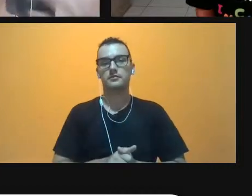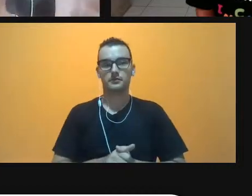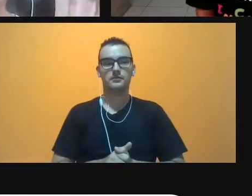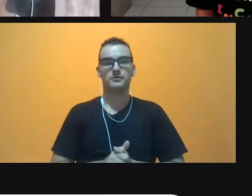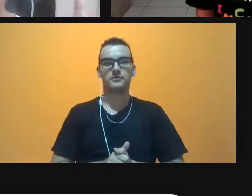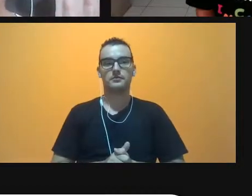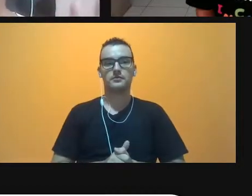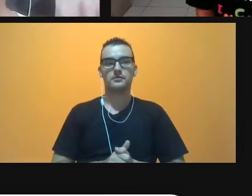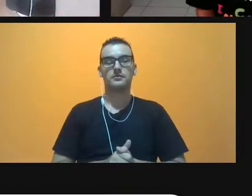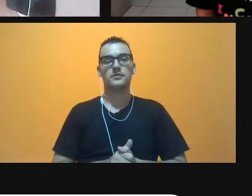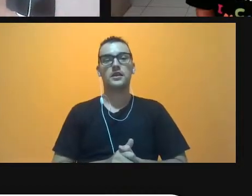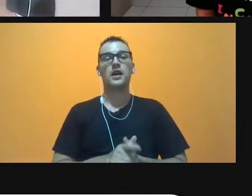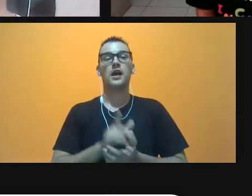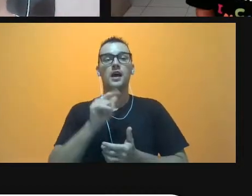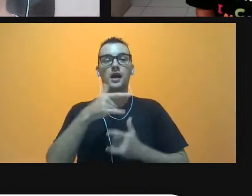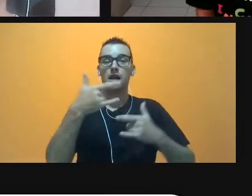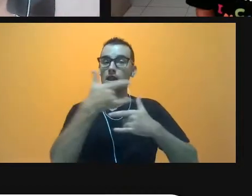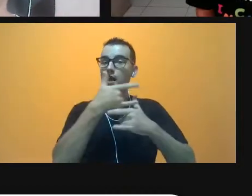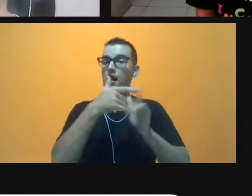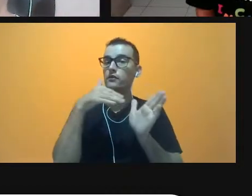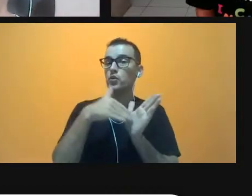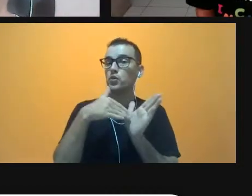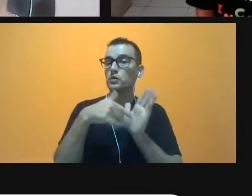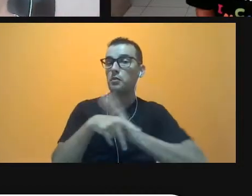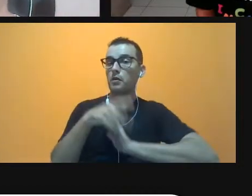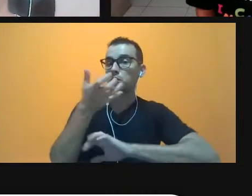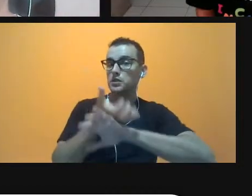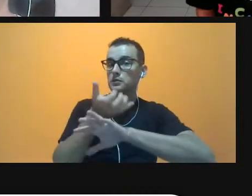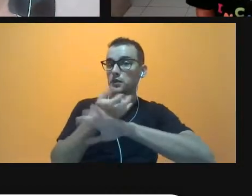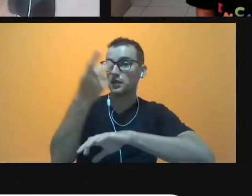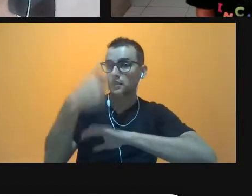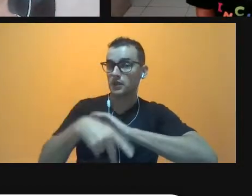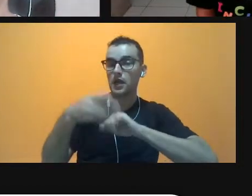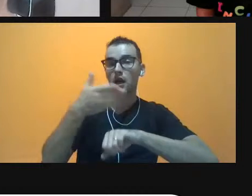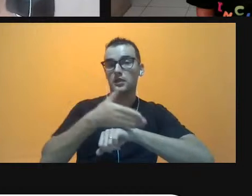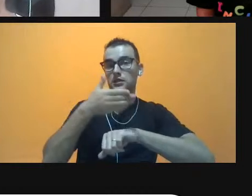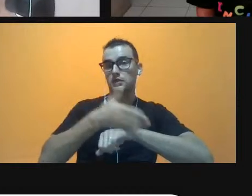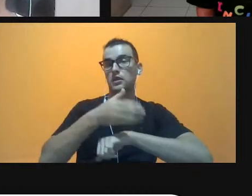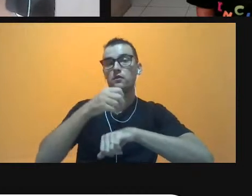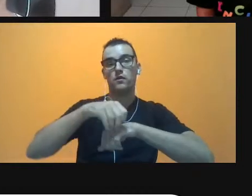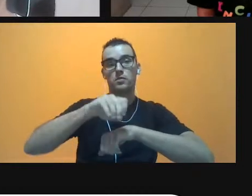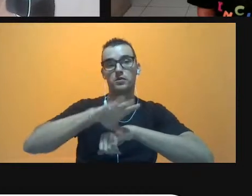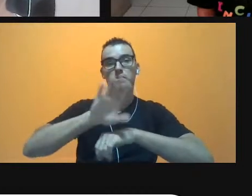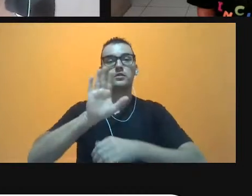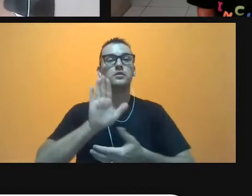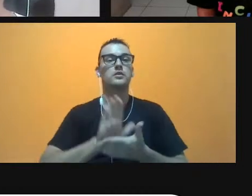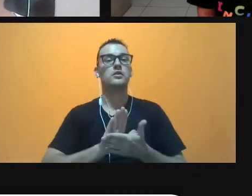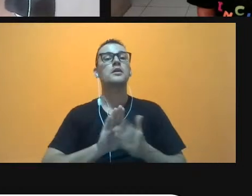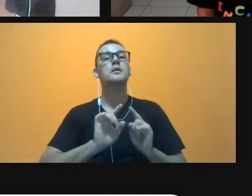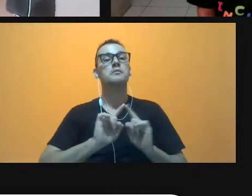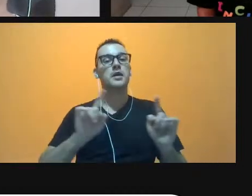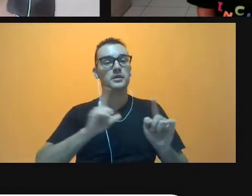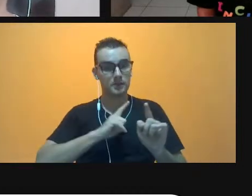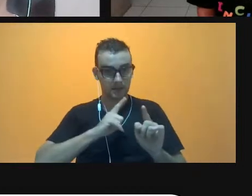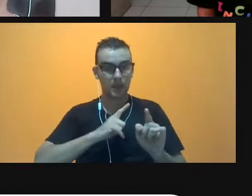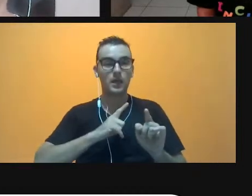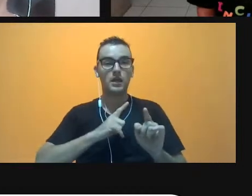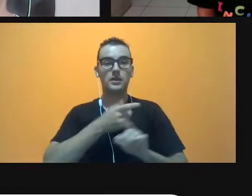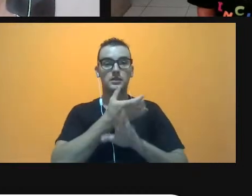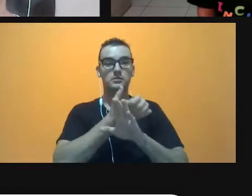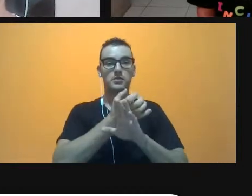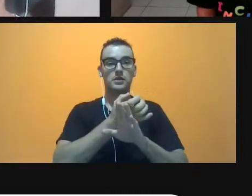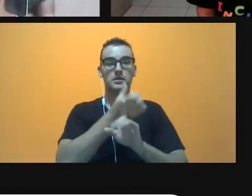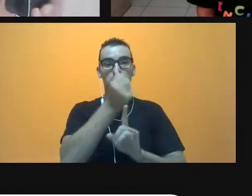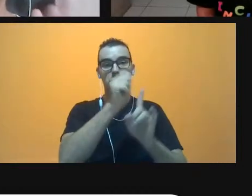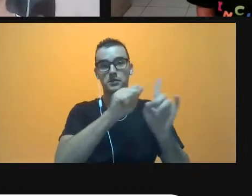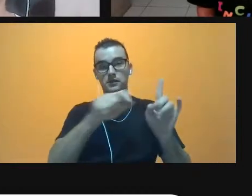nossa última live da disciplina de acesso informacional, mas nós teremos a disciplina novamente no próximo semestre,